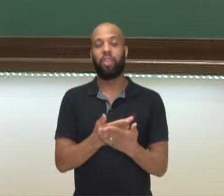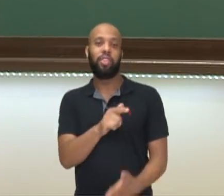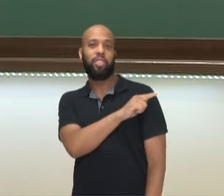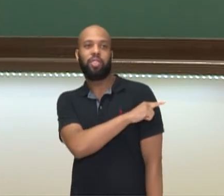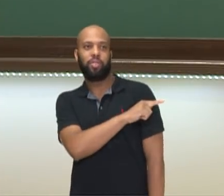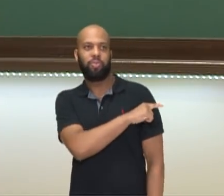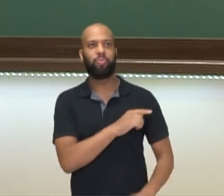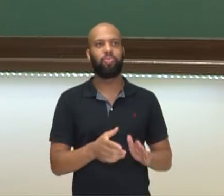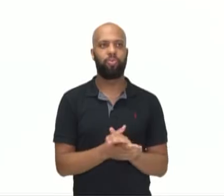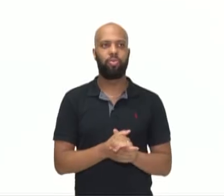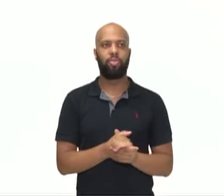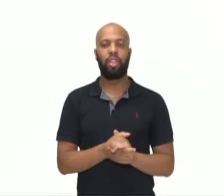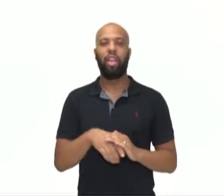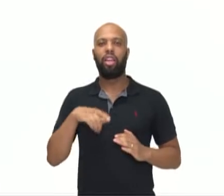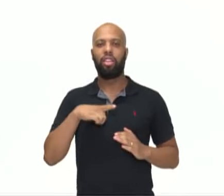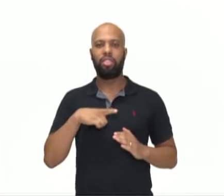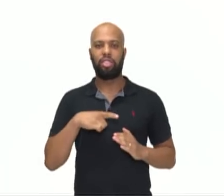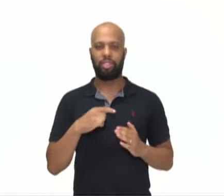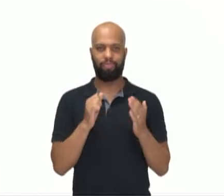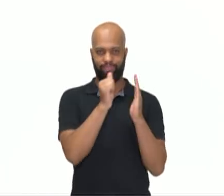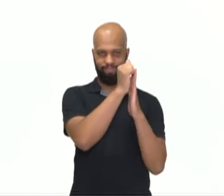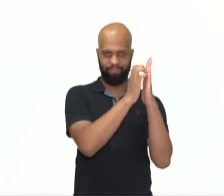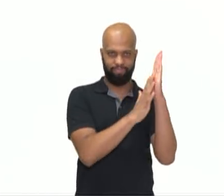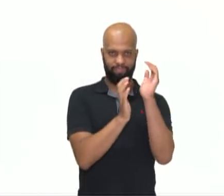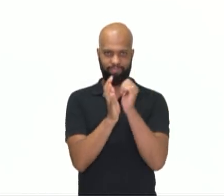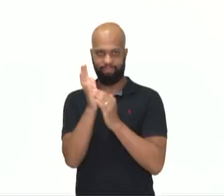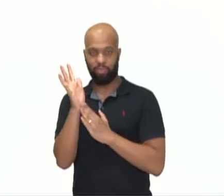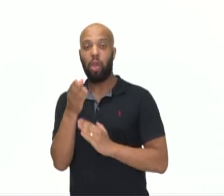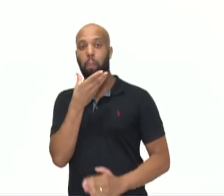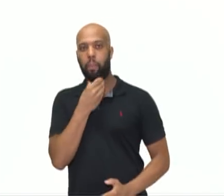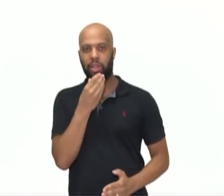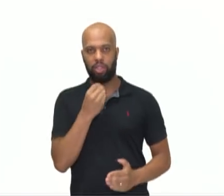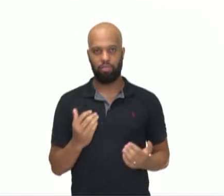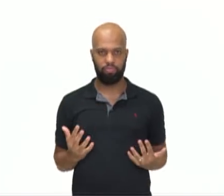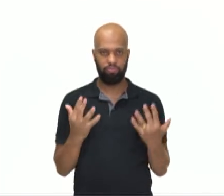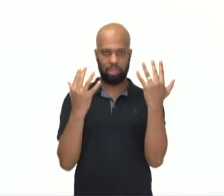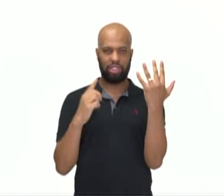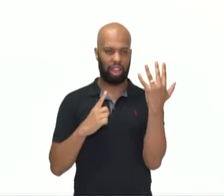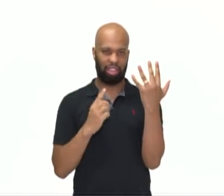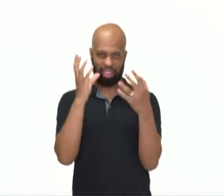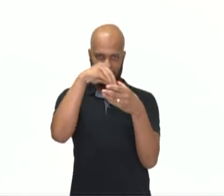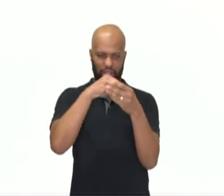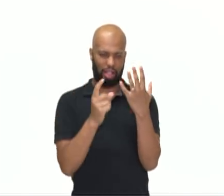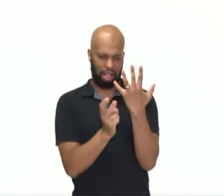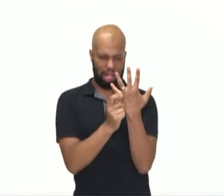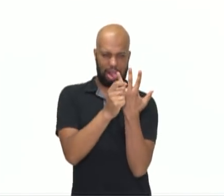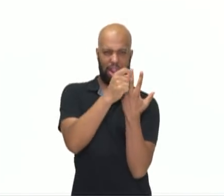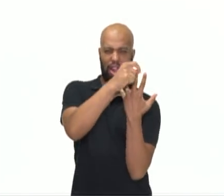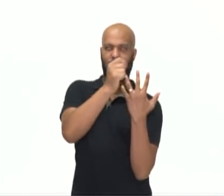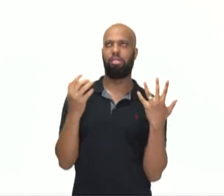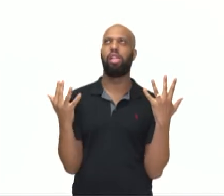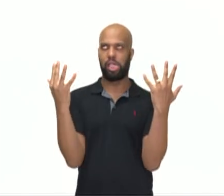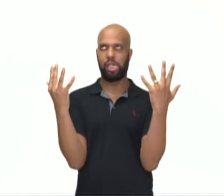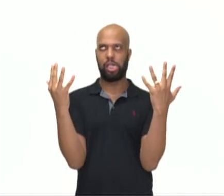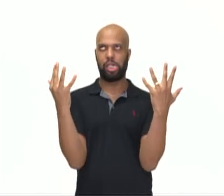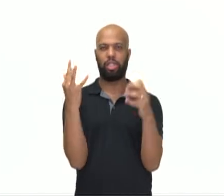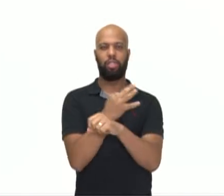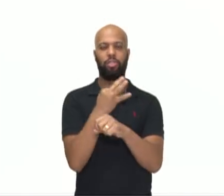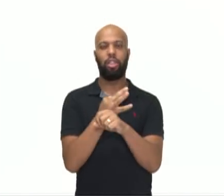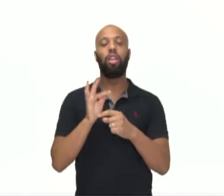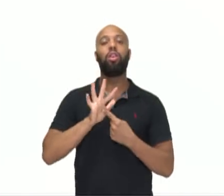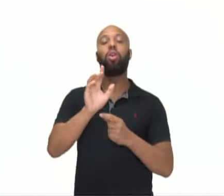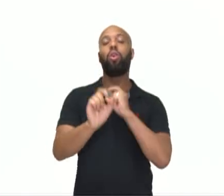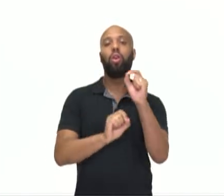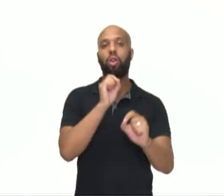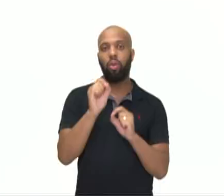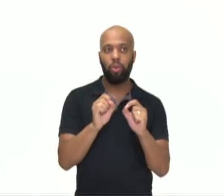vamos lá. A tucandeira é um ritual feito pelos meninos do povo indígena Sataré Maué e marca a iniciação